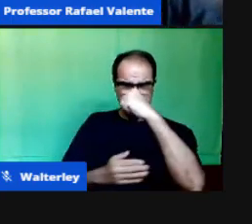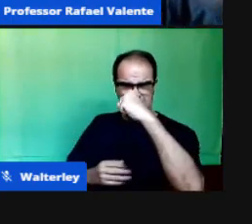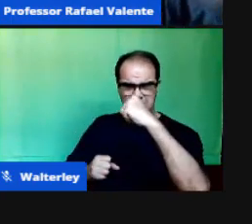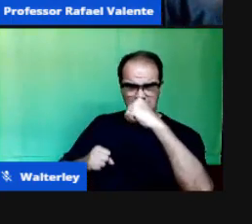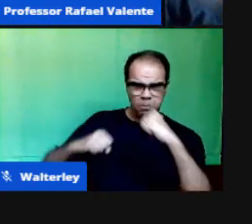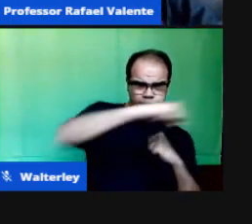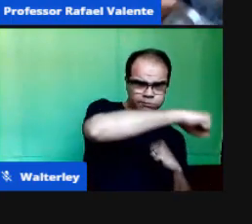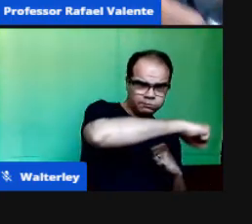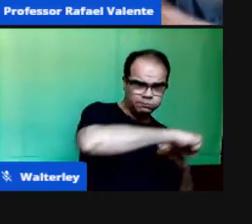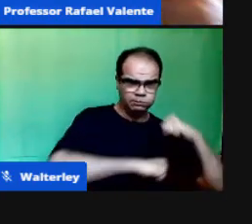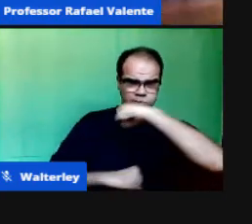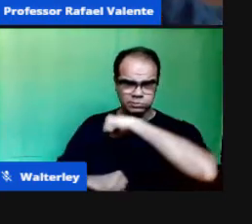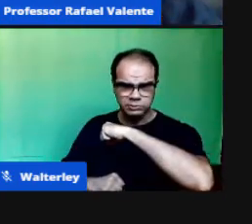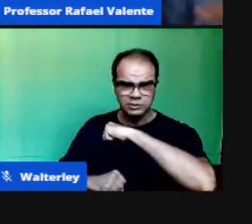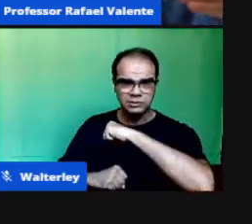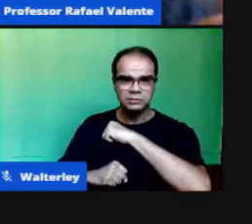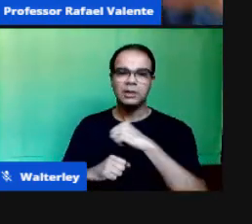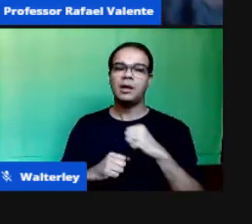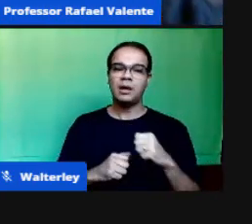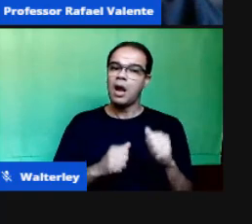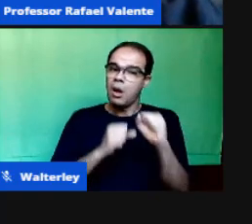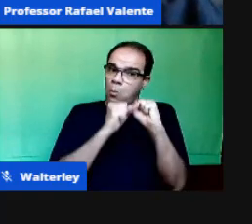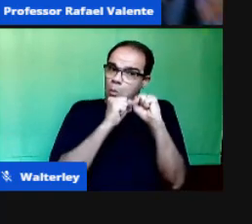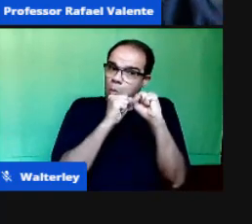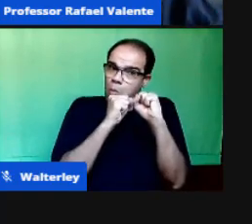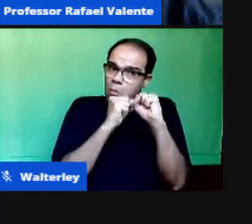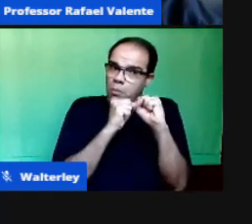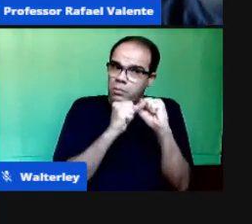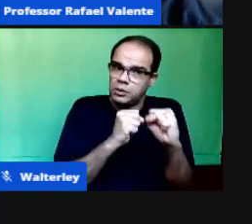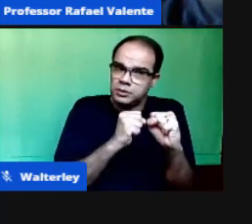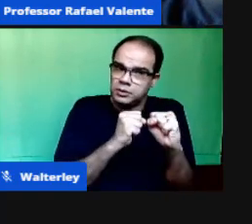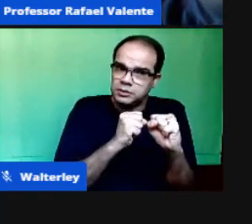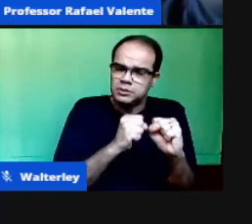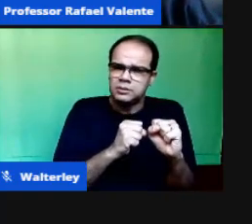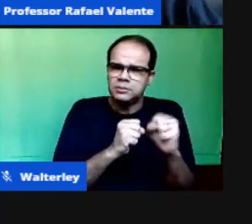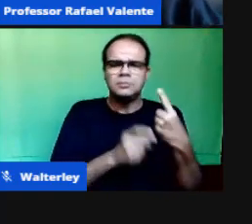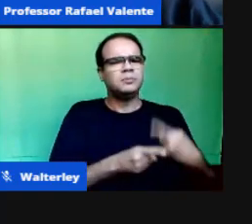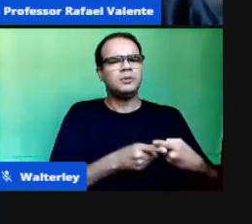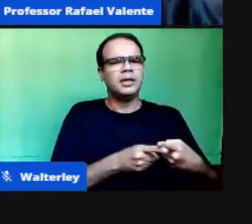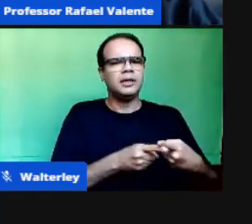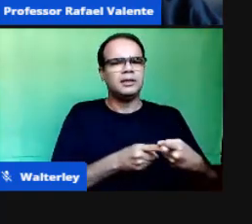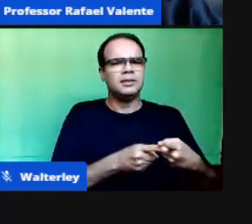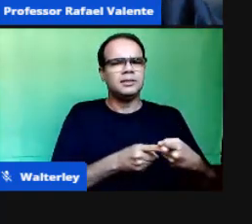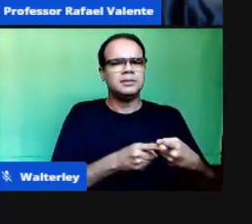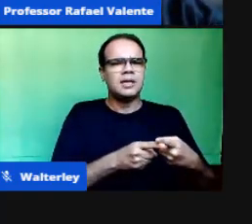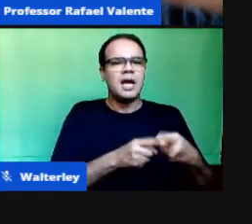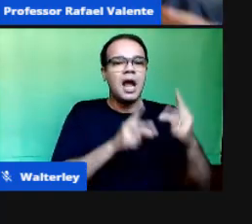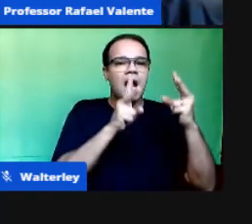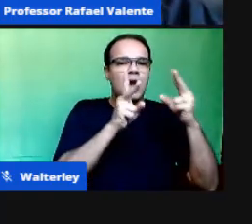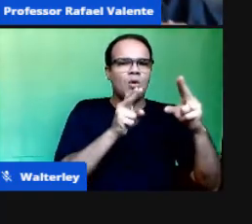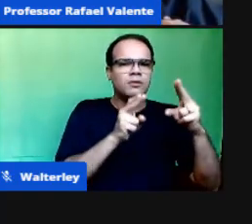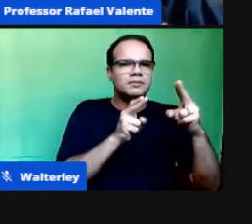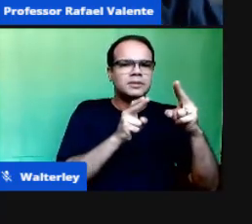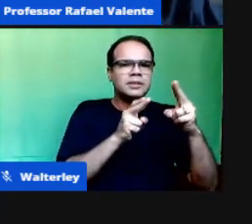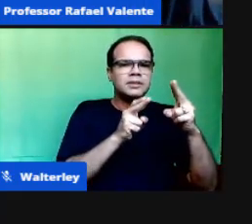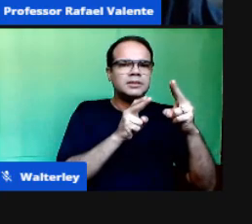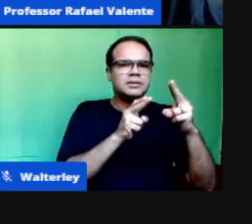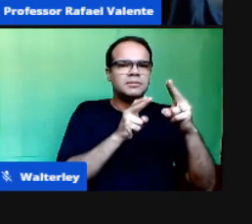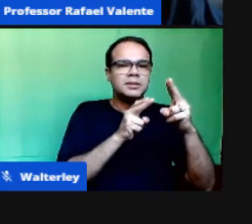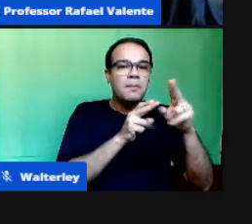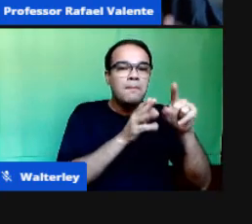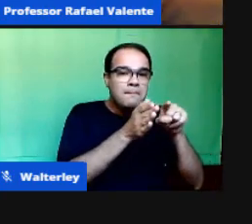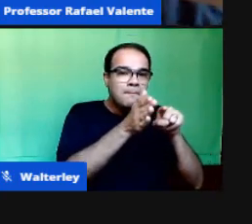inteligência emocional, ela está relacionada com o autoconhecimento. E o que é isso? É eu me